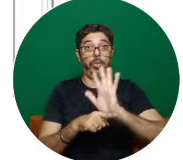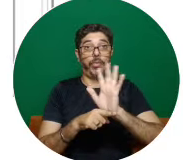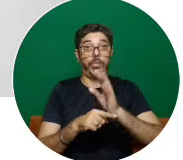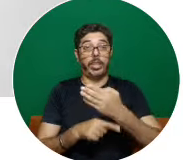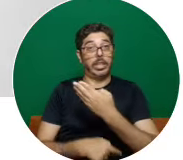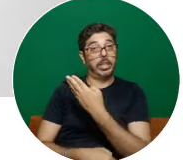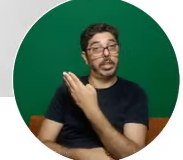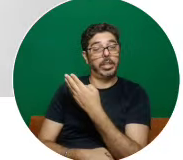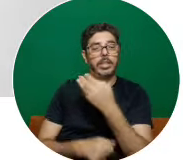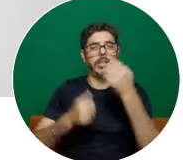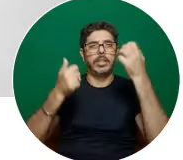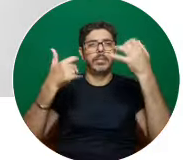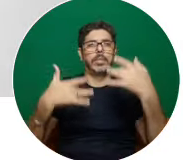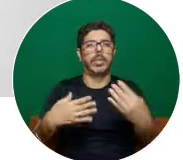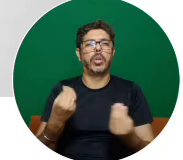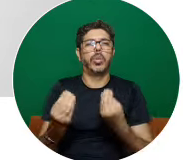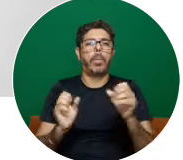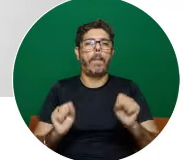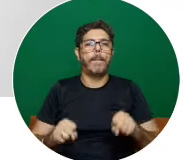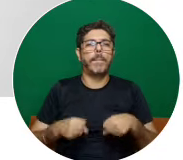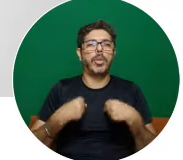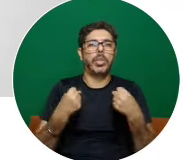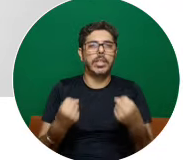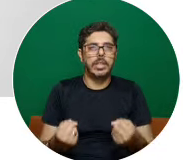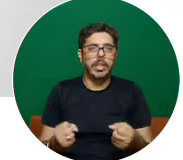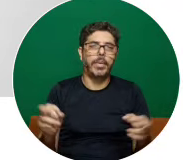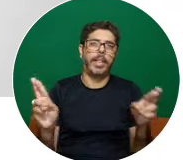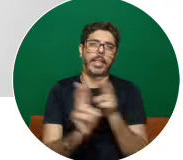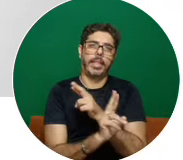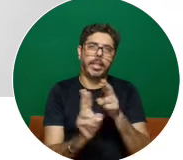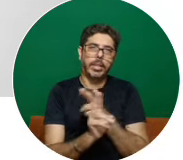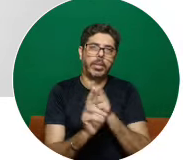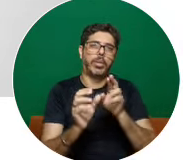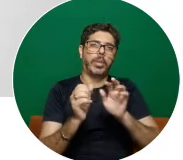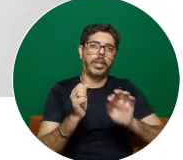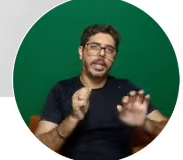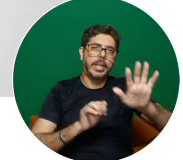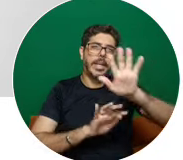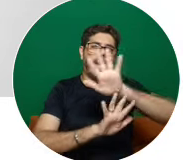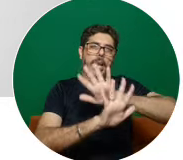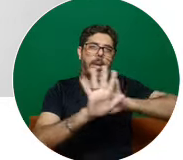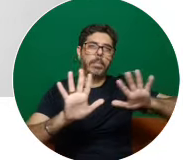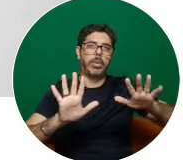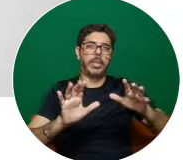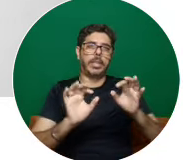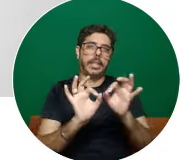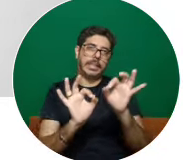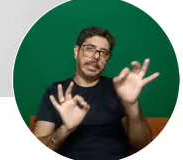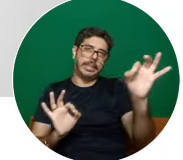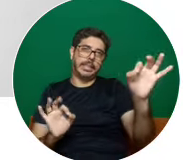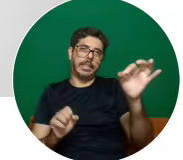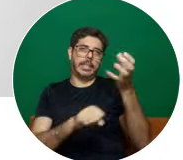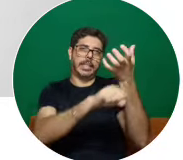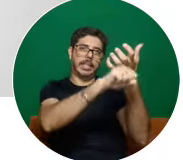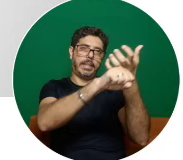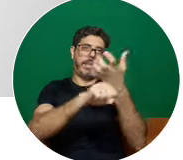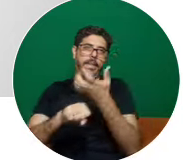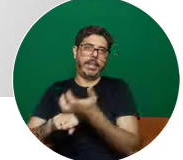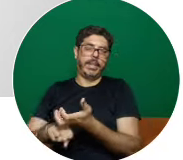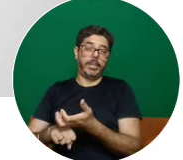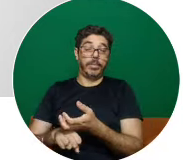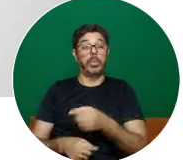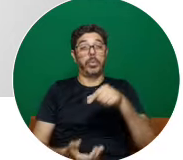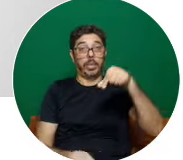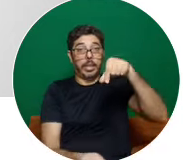diferença de potencial está relacionada com o campo elétrico e com a distância entre as distribuições de cargas, que no caso de um capacitor é